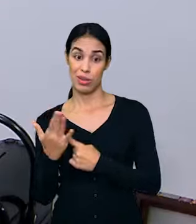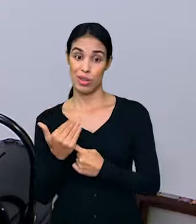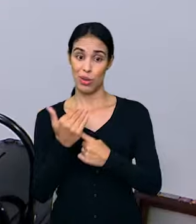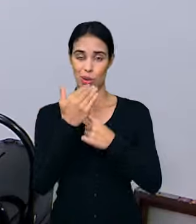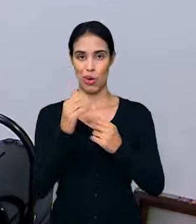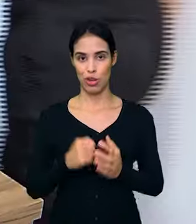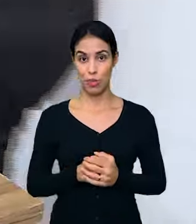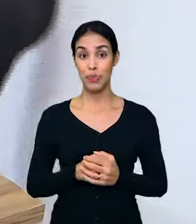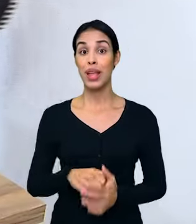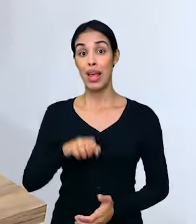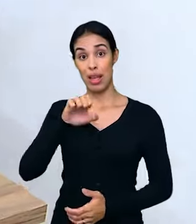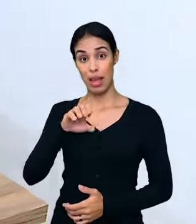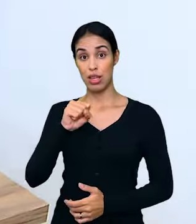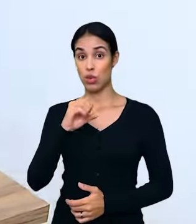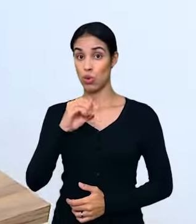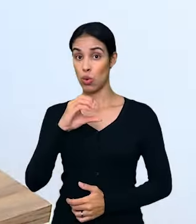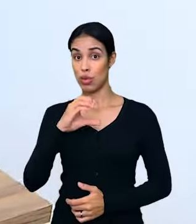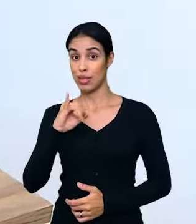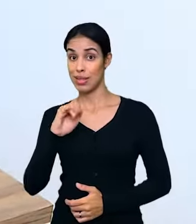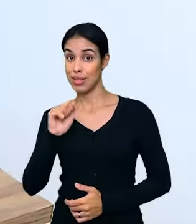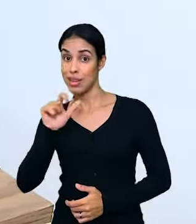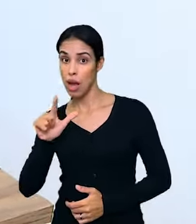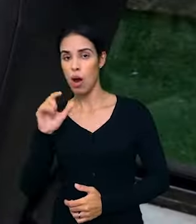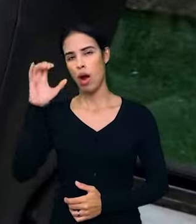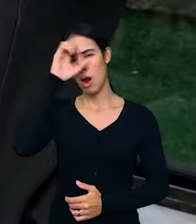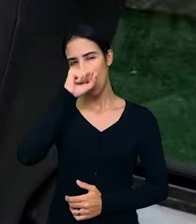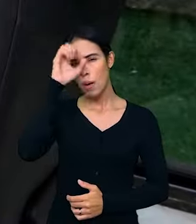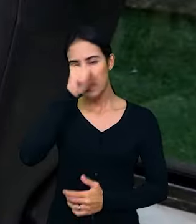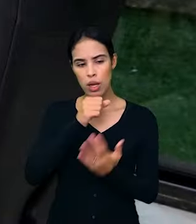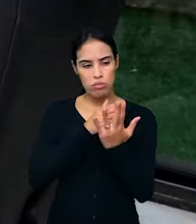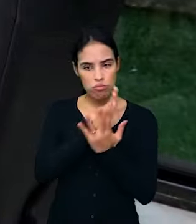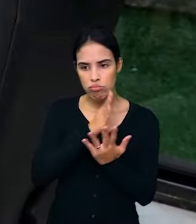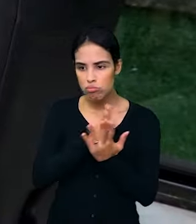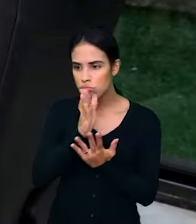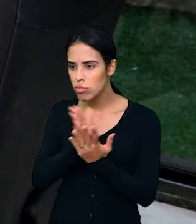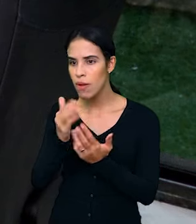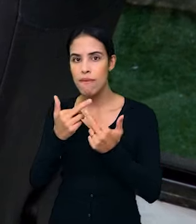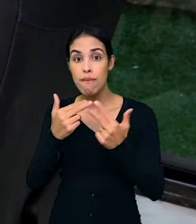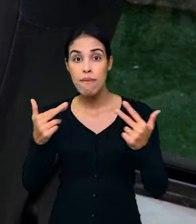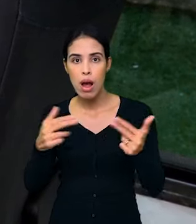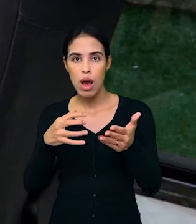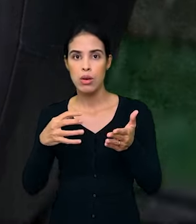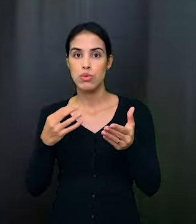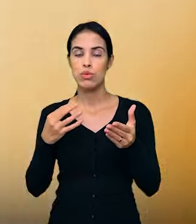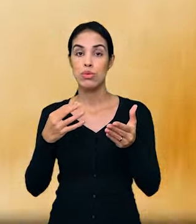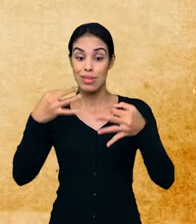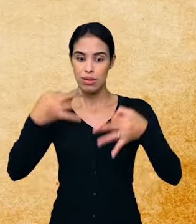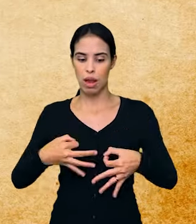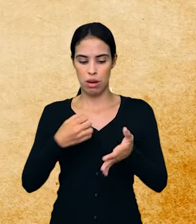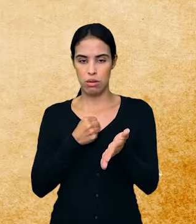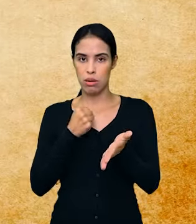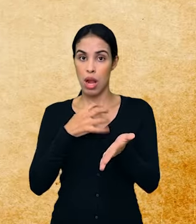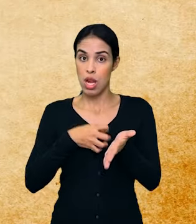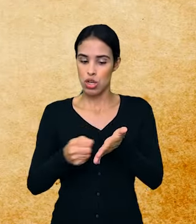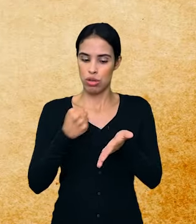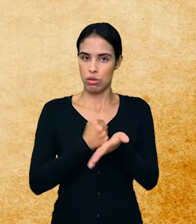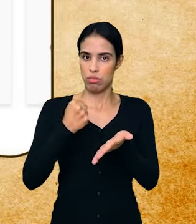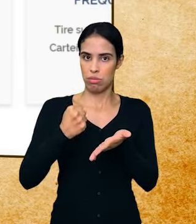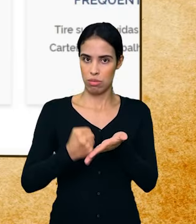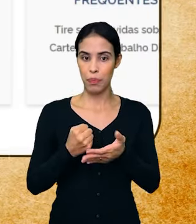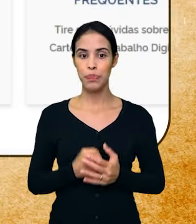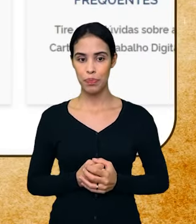do e-social trouxe uma possibilidade da gente também aprender novos rumos para essa formalização. Dados